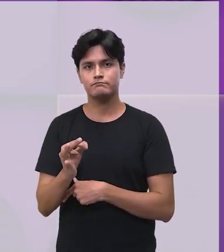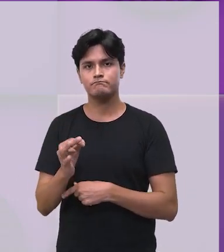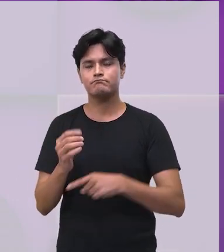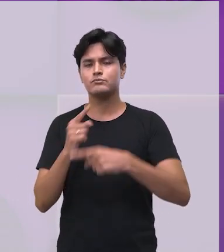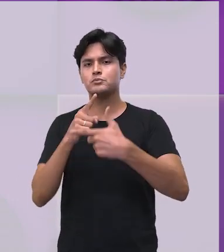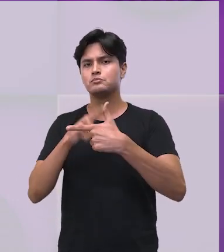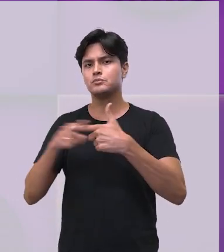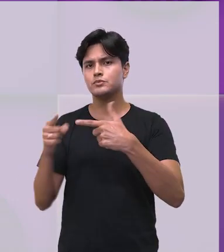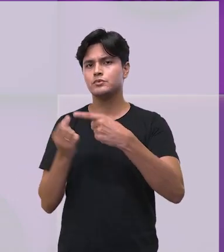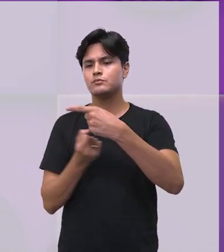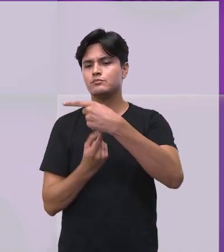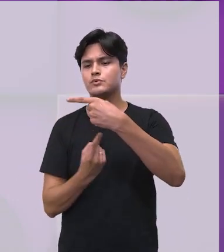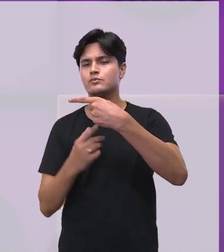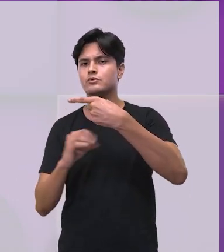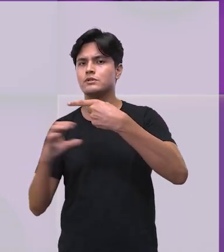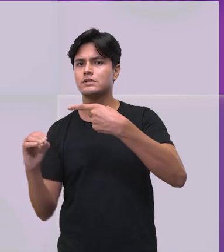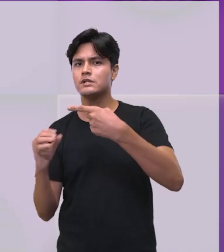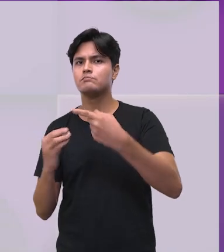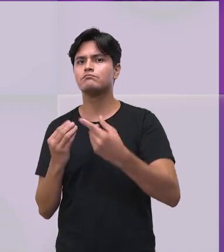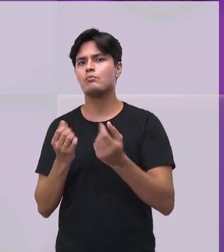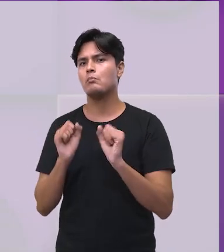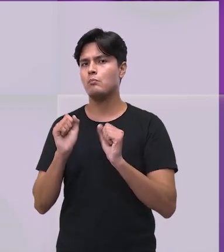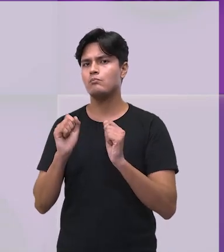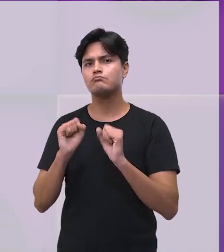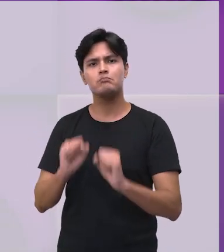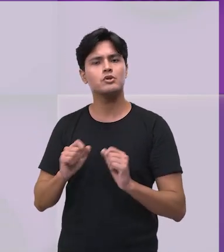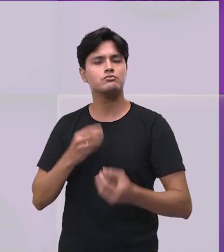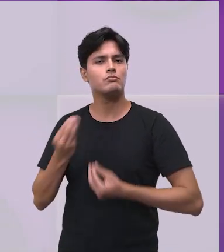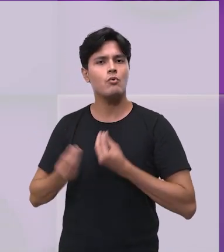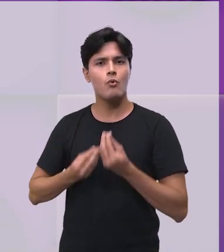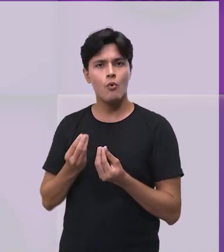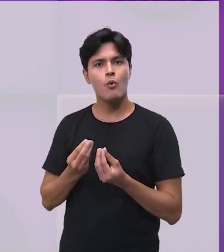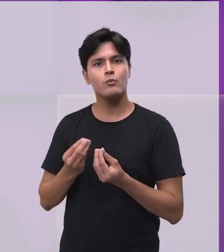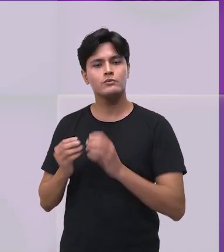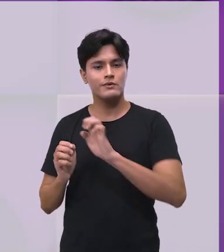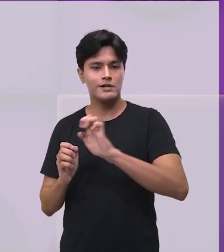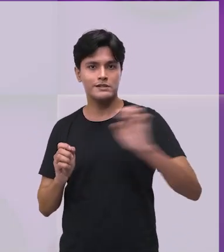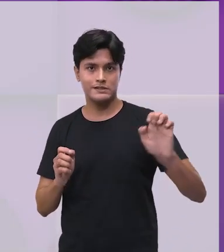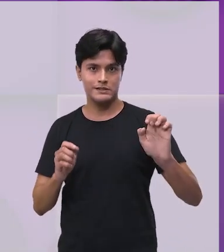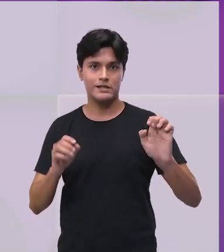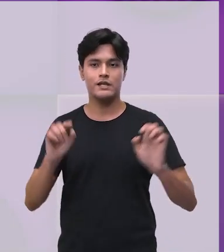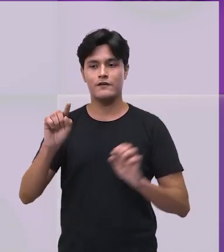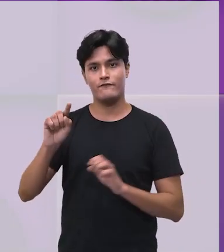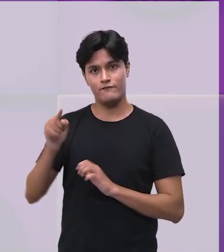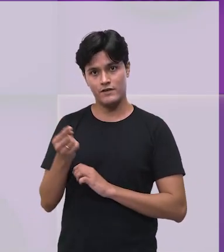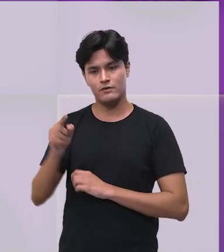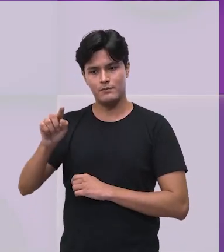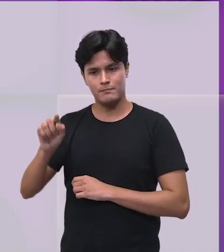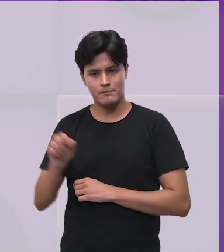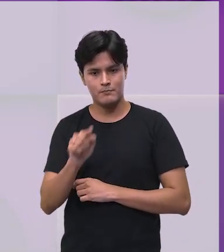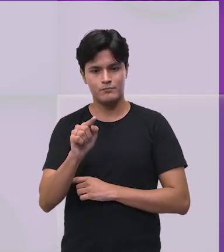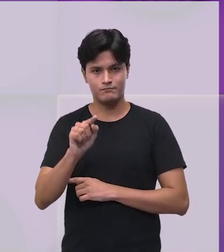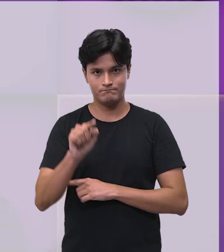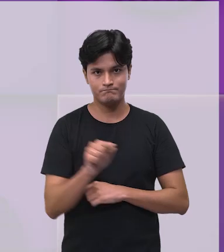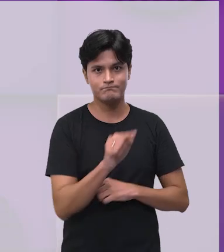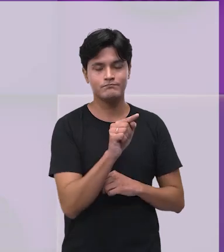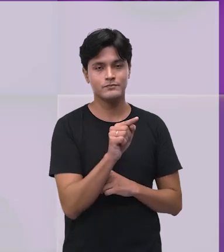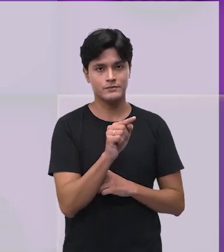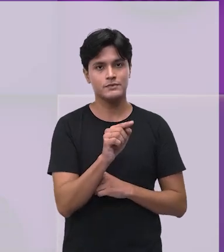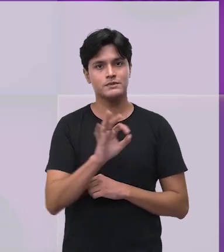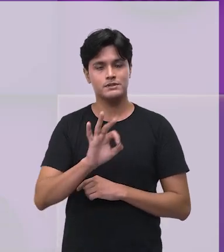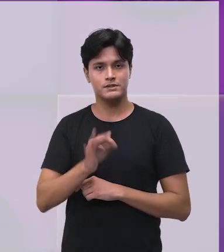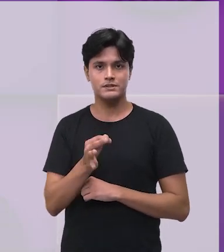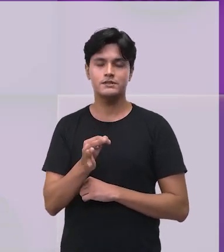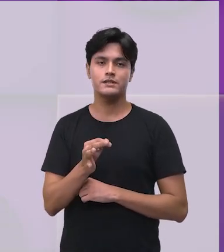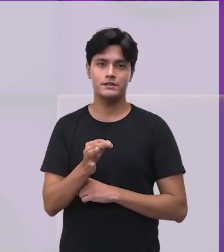100 eu faço apenas deslocando a vírgula para a esquerda. Então se eu tinha ali 35 dividido por 100, eu vou deslocar